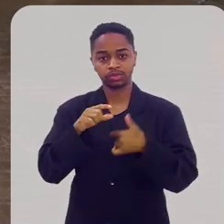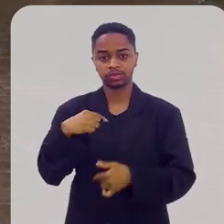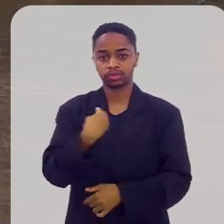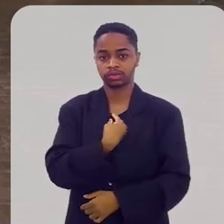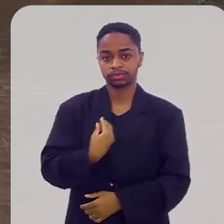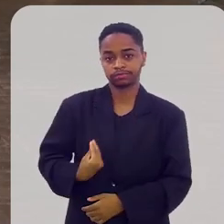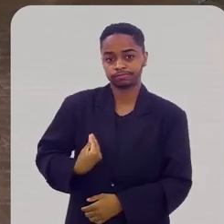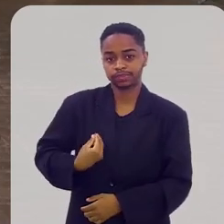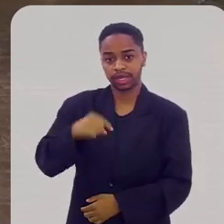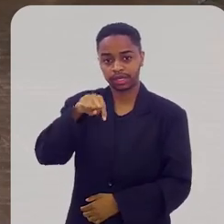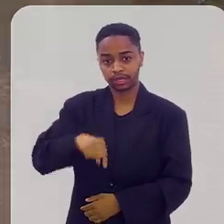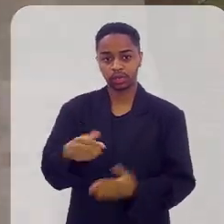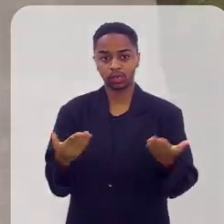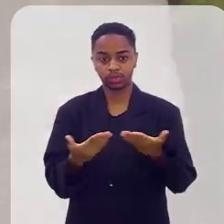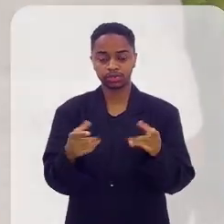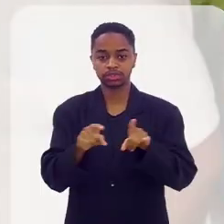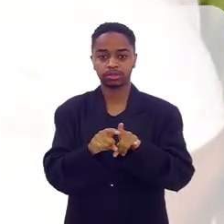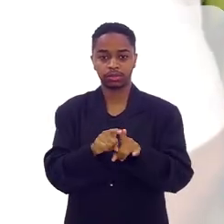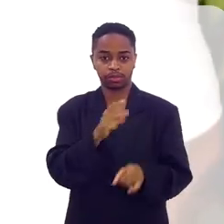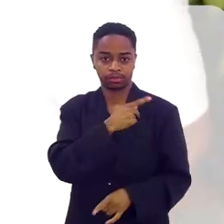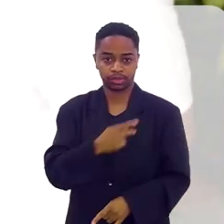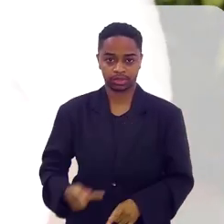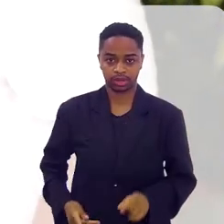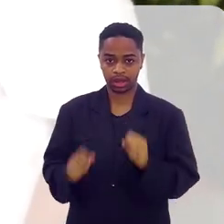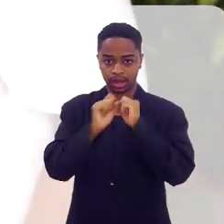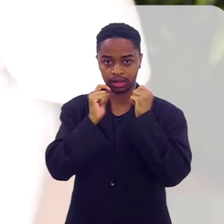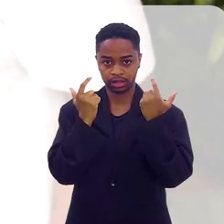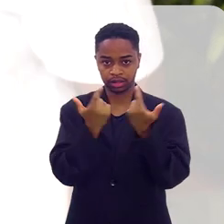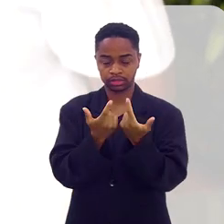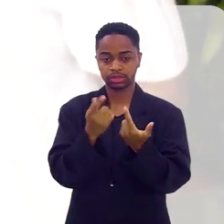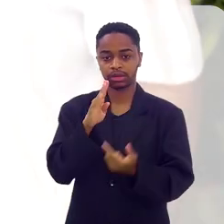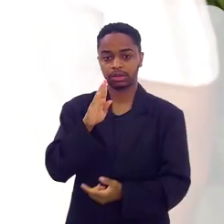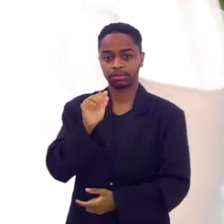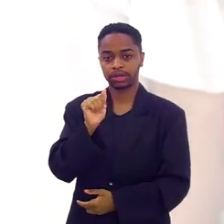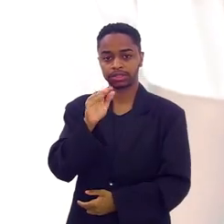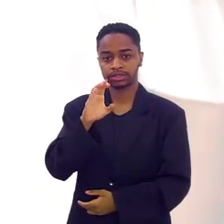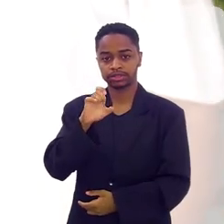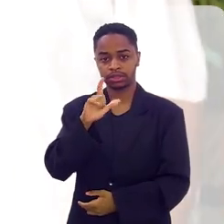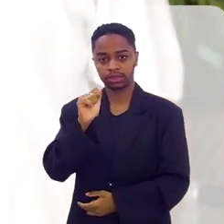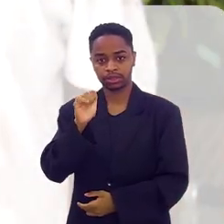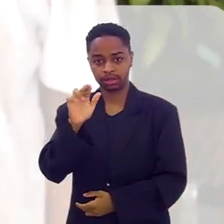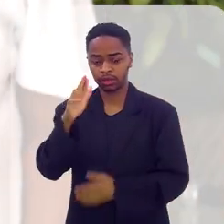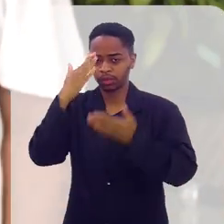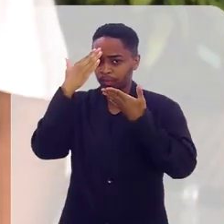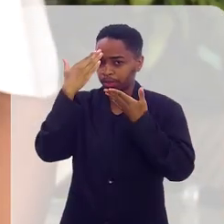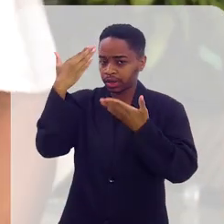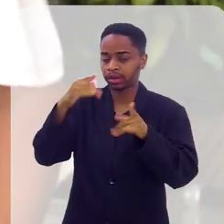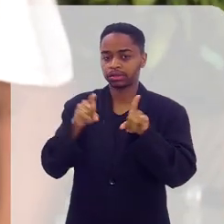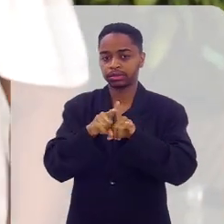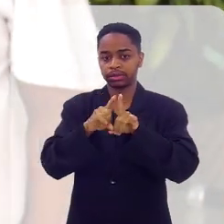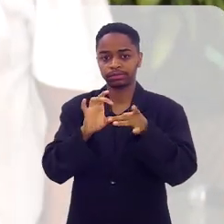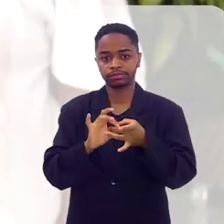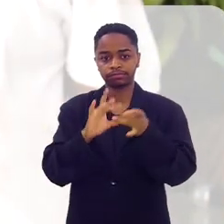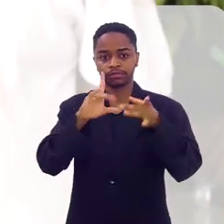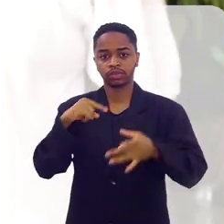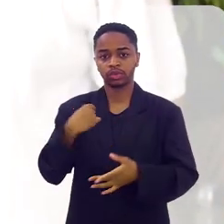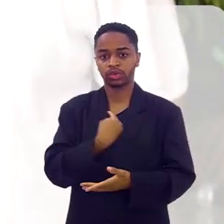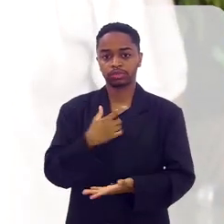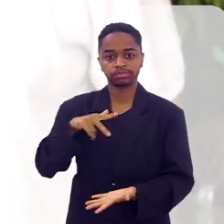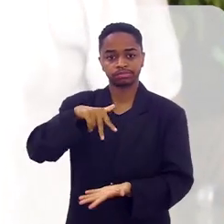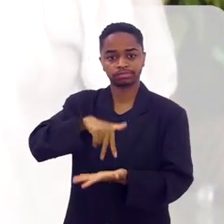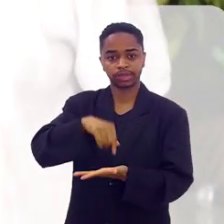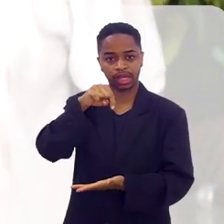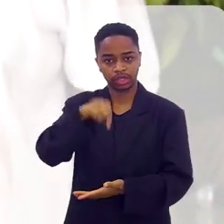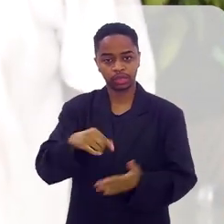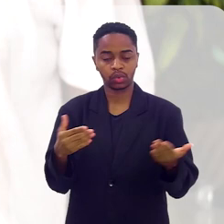aqui. Ao Bacelar, presidente da Alerj, obrigado demais por nos permitir estarmos aqui.